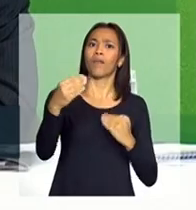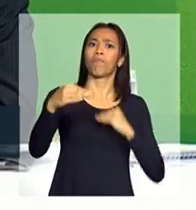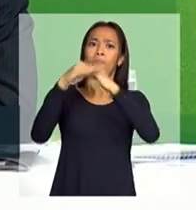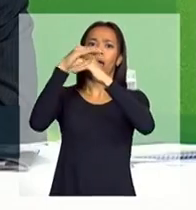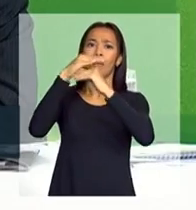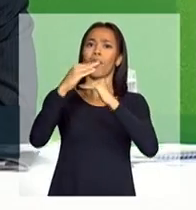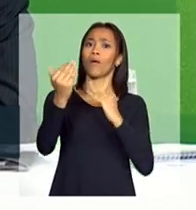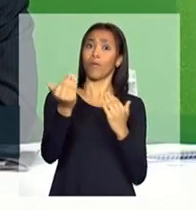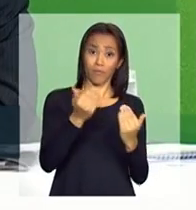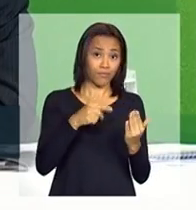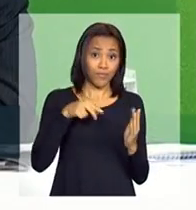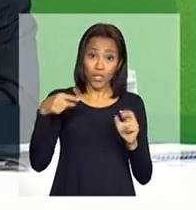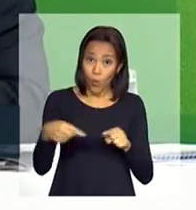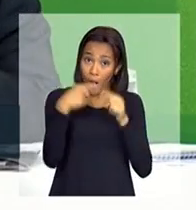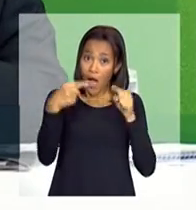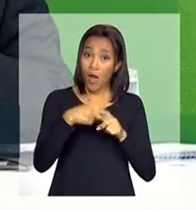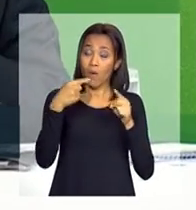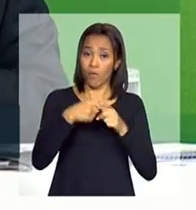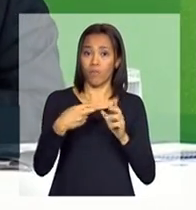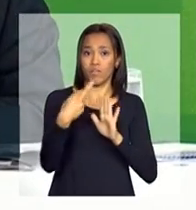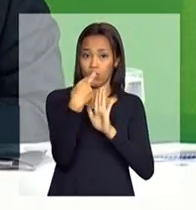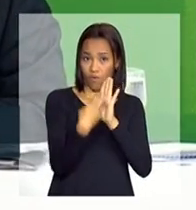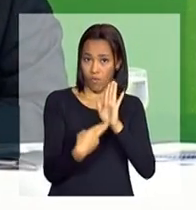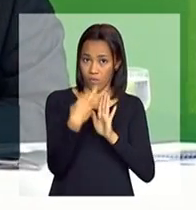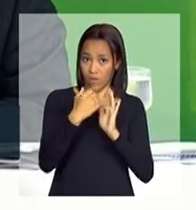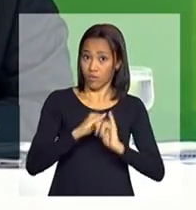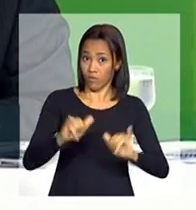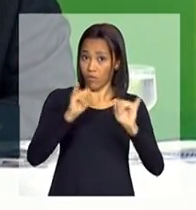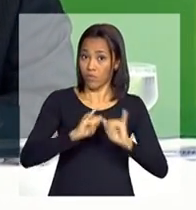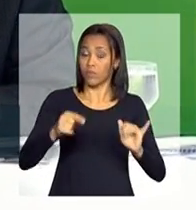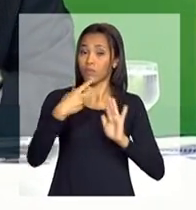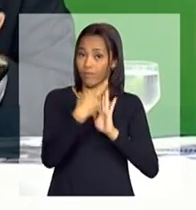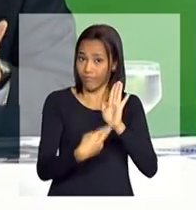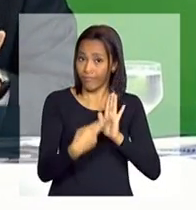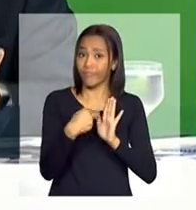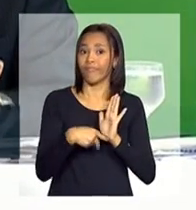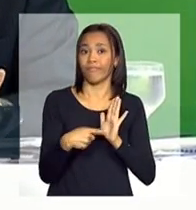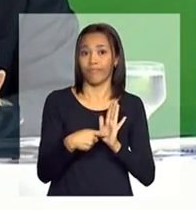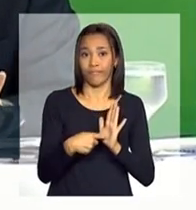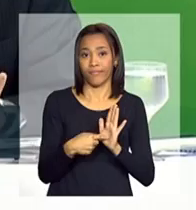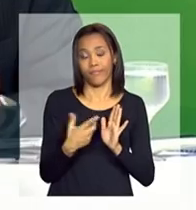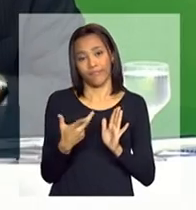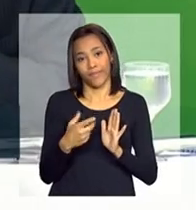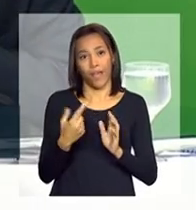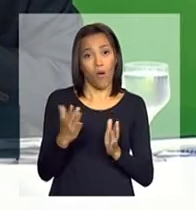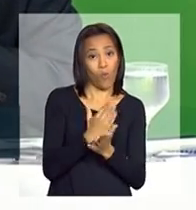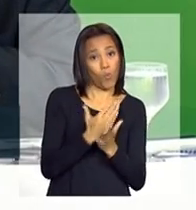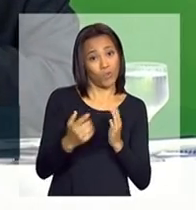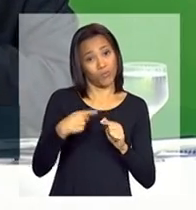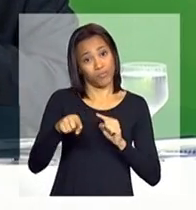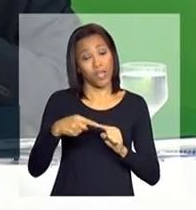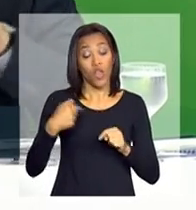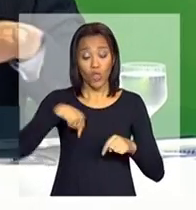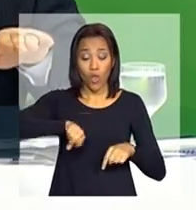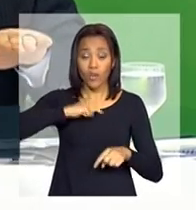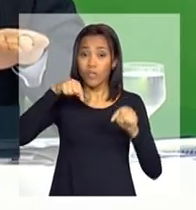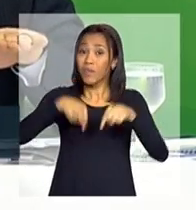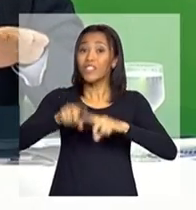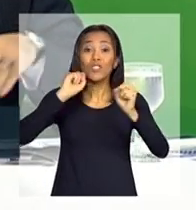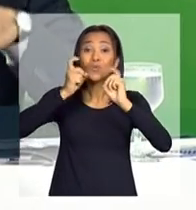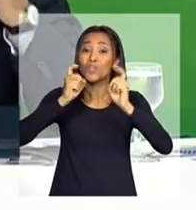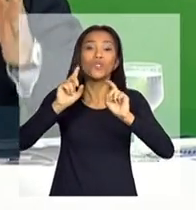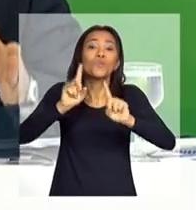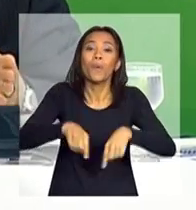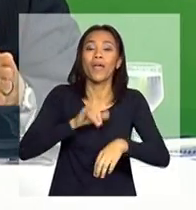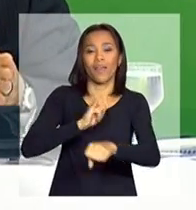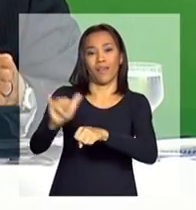resto do relatório Então nós não estamos aqui isso é muito importante dizer nós estamos aqui discutindo a metodologia